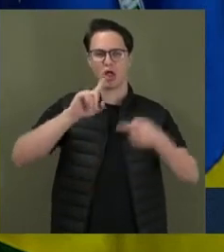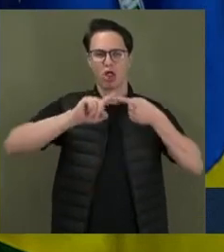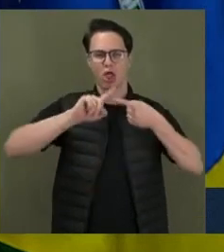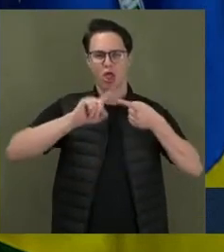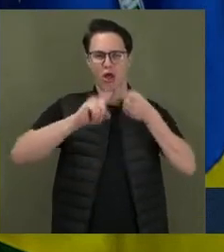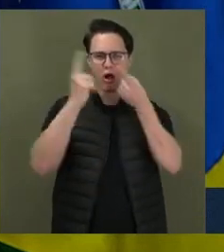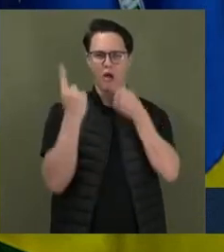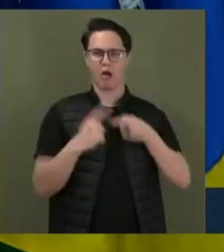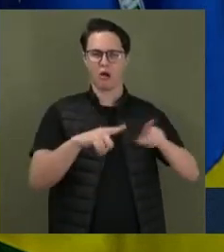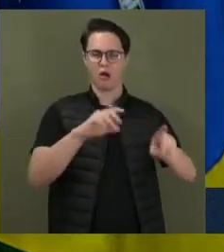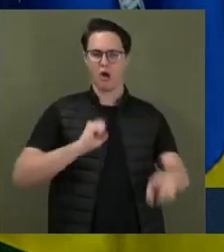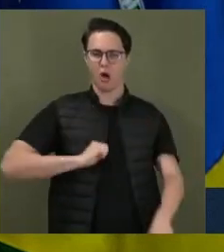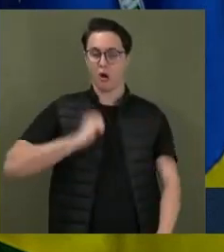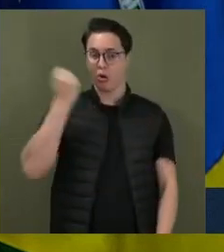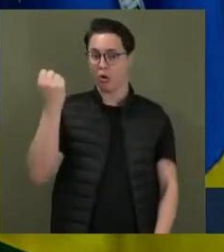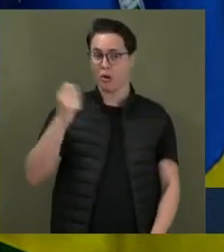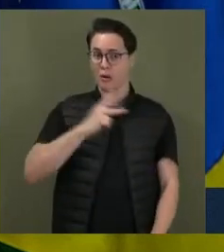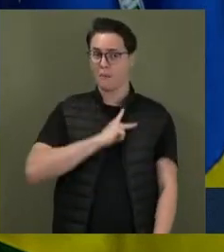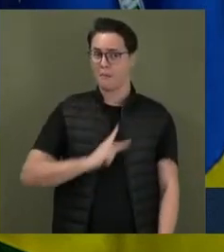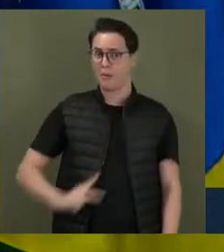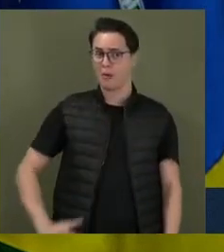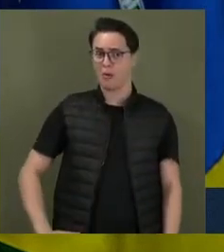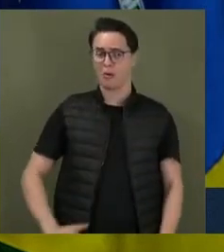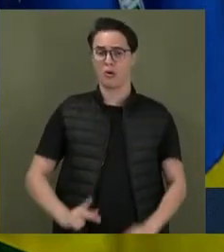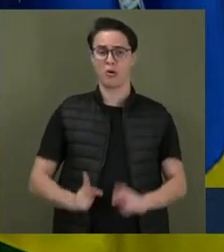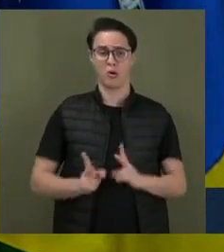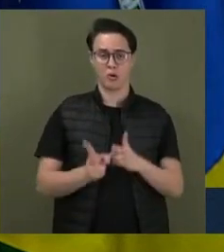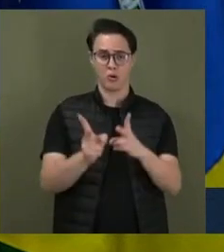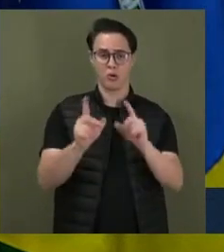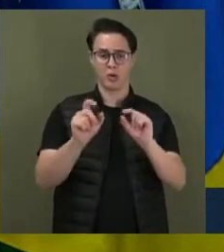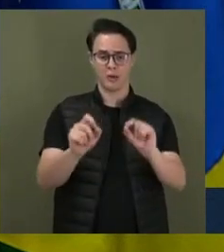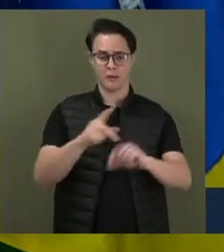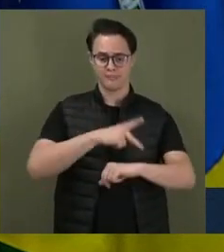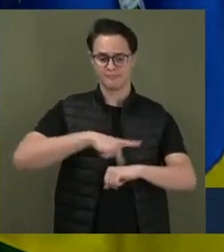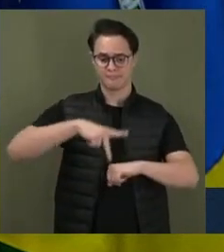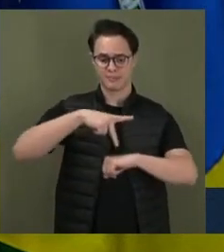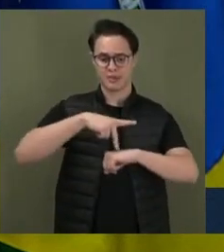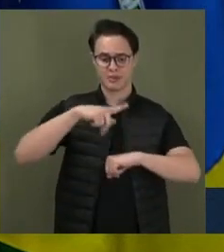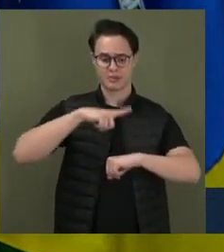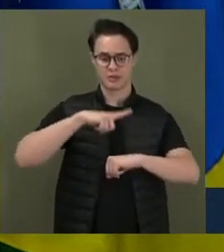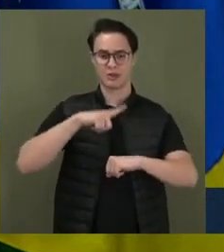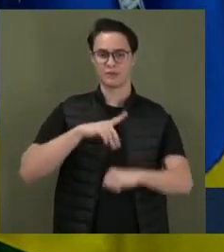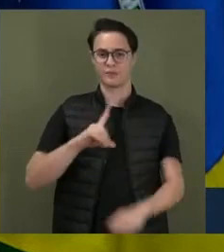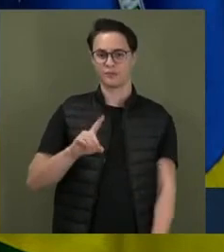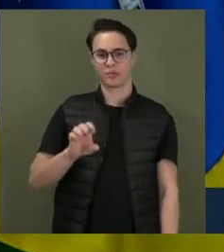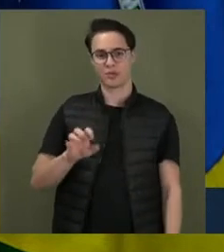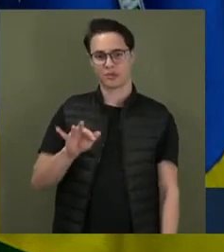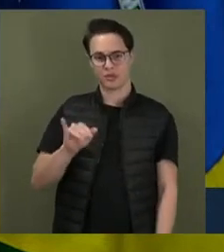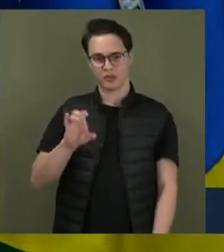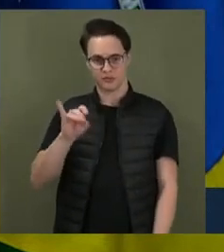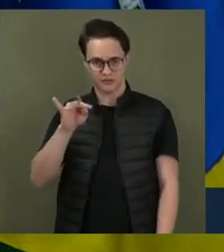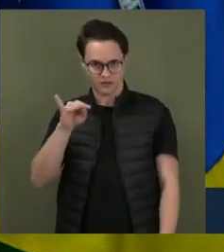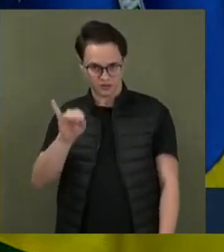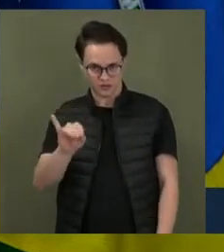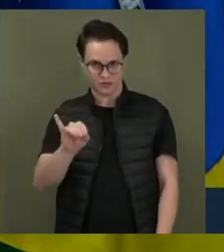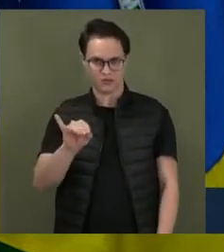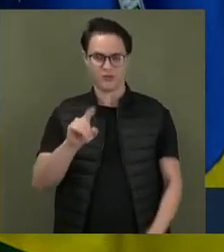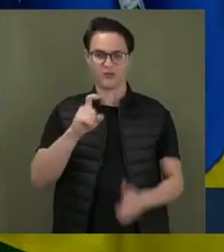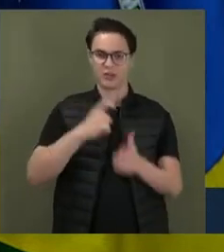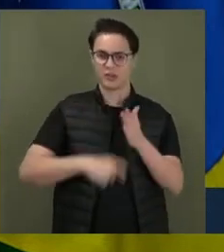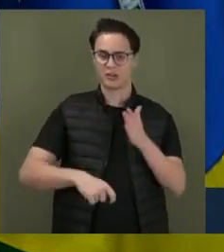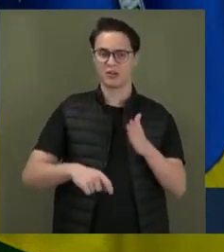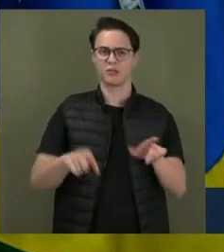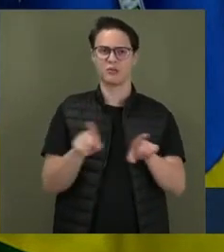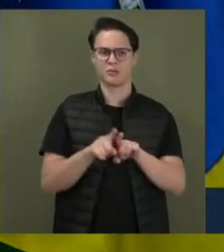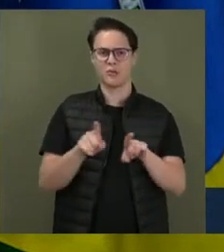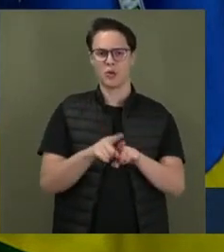o presidente segue beligerante, o país se atola no déficit fiscal, assiste à intervenção abjeta nas estatais e